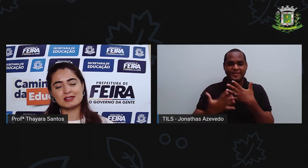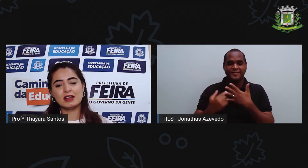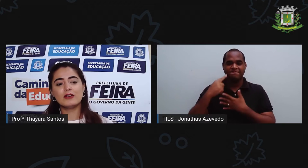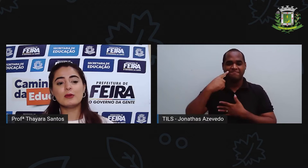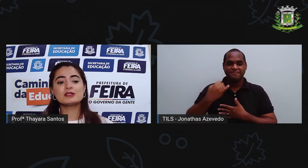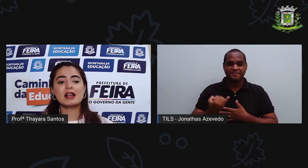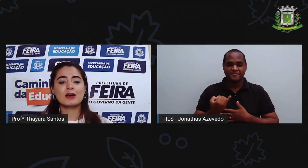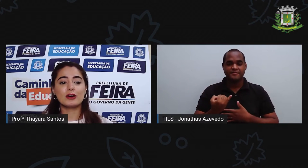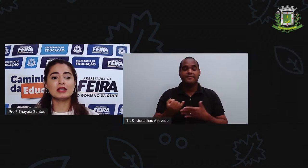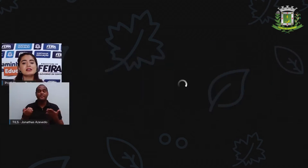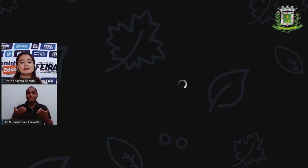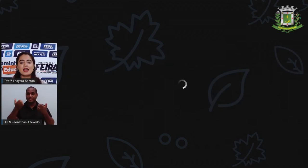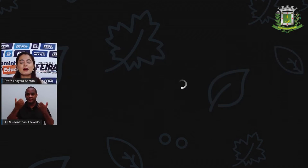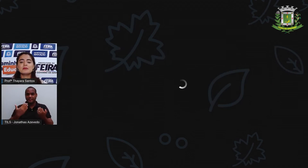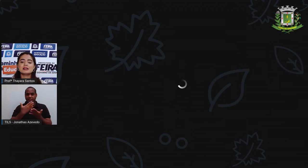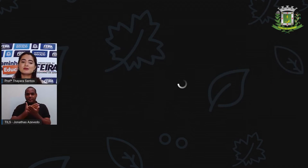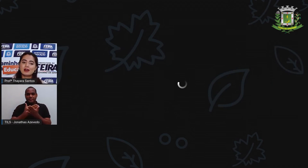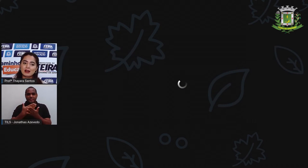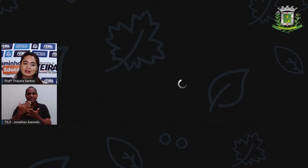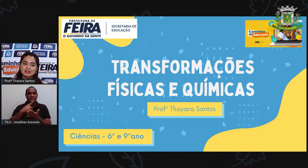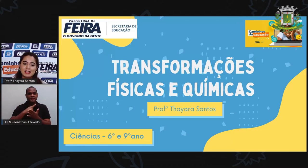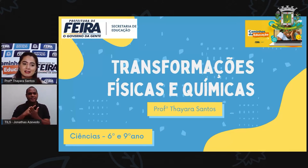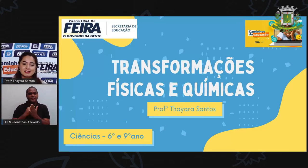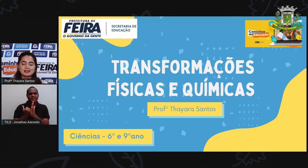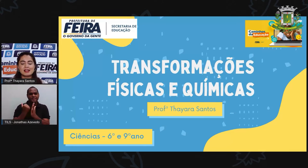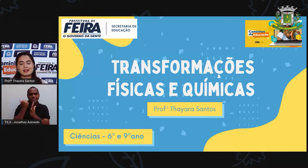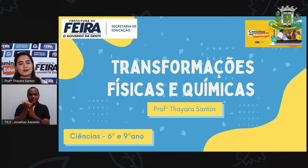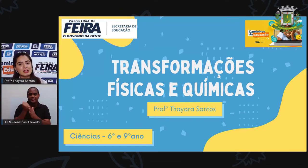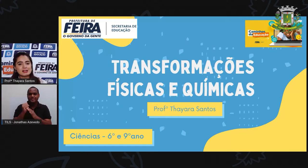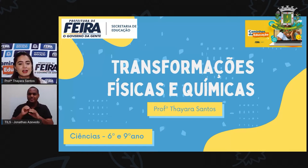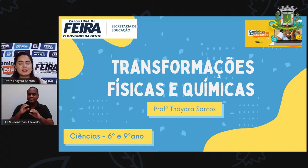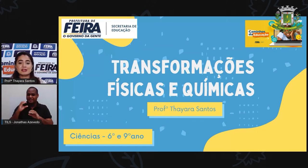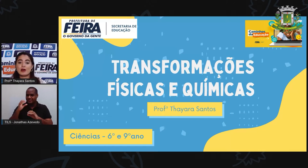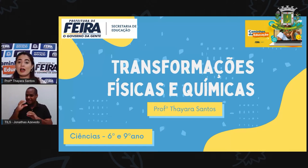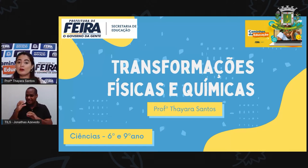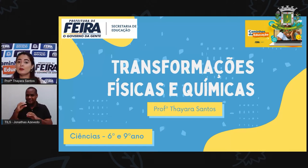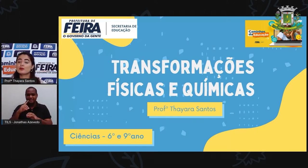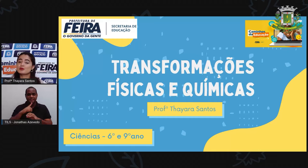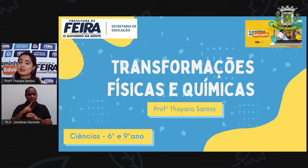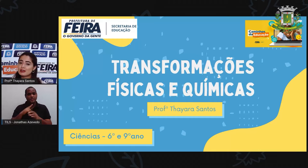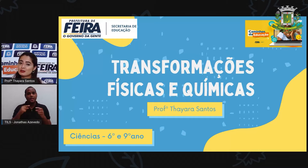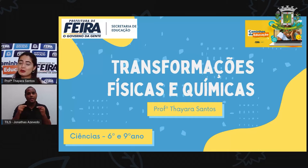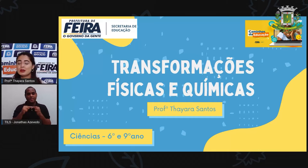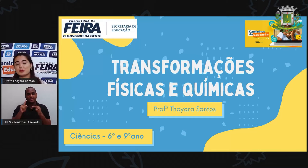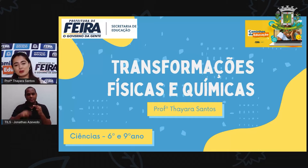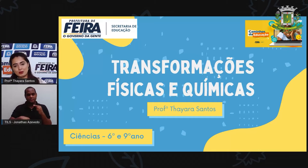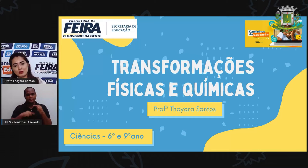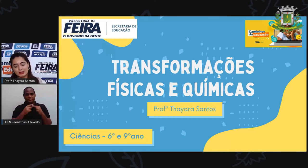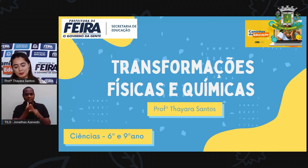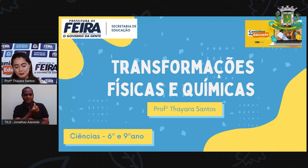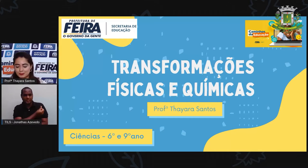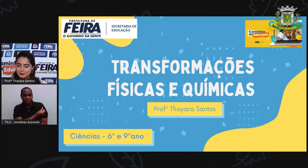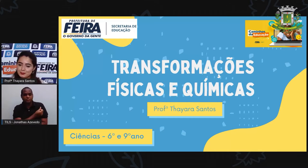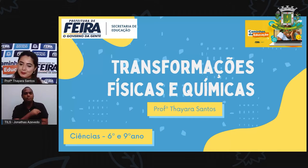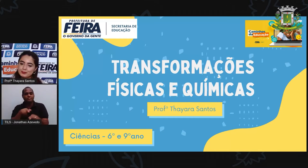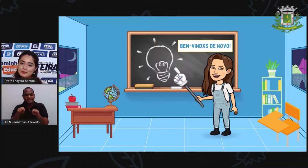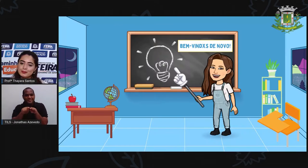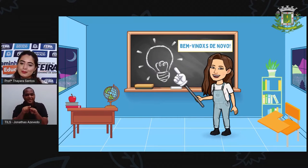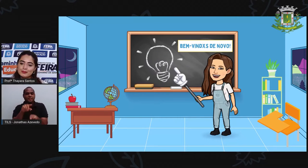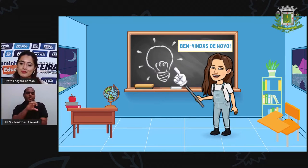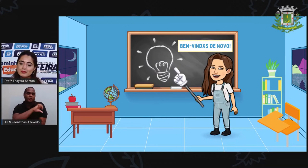Jonatas. Vamos lá agora iniciar mais uma aula de ciências. Dessa vez, vai ser uma aula para o sexto e para o nono ano.